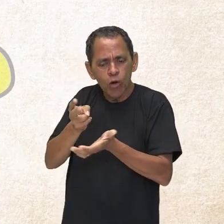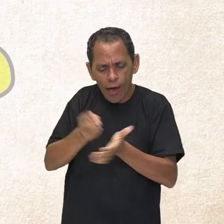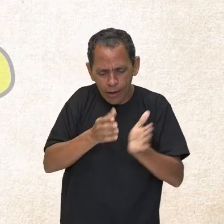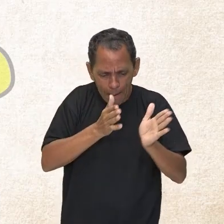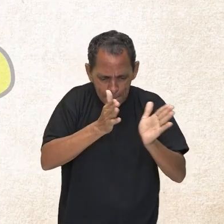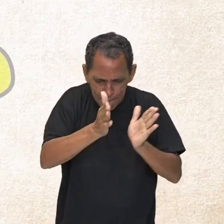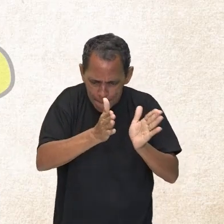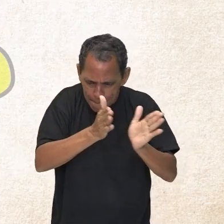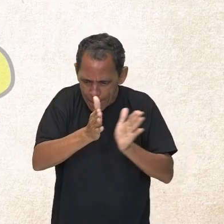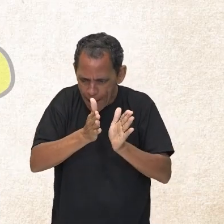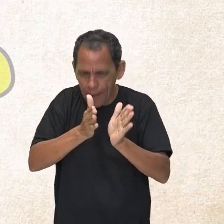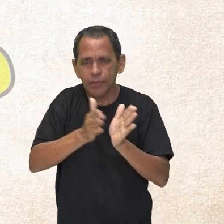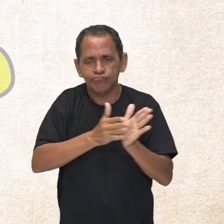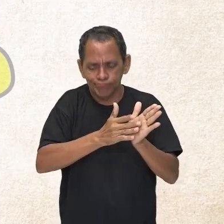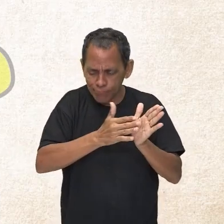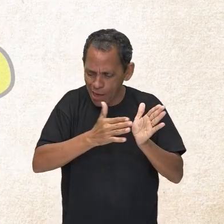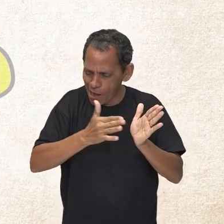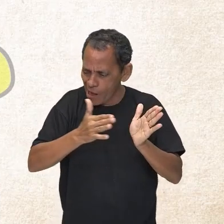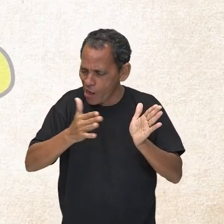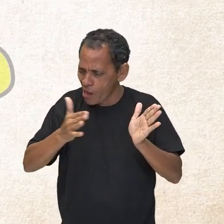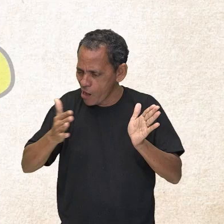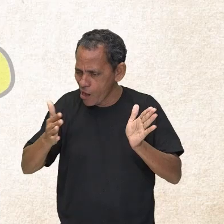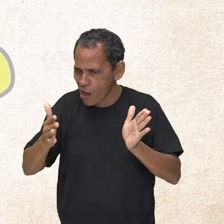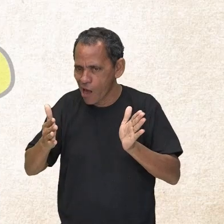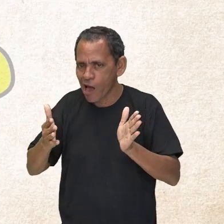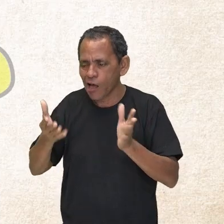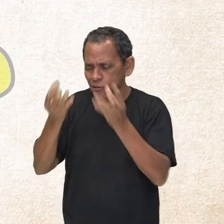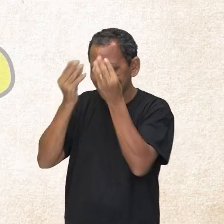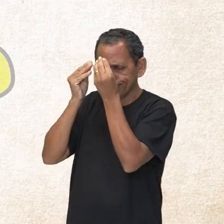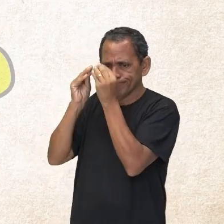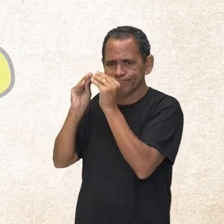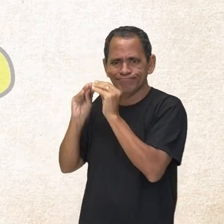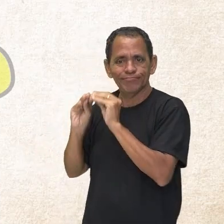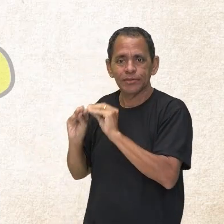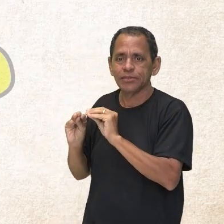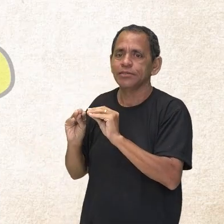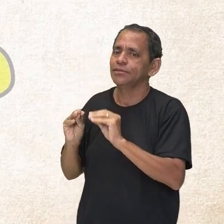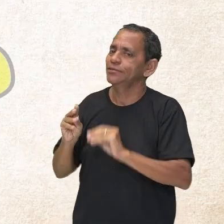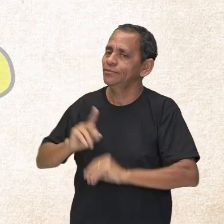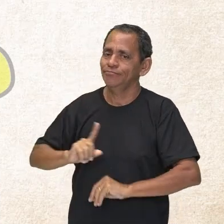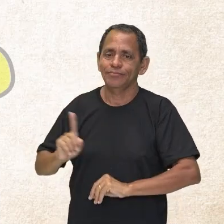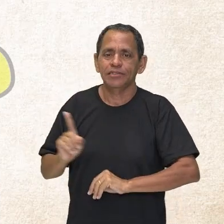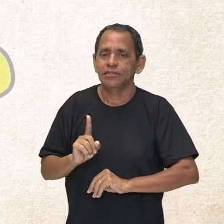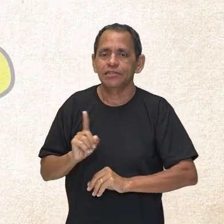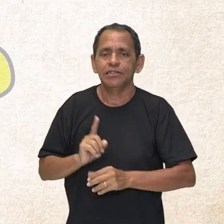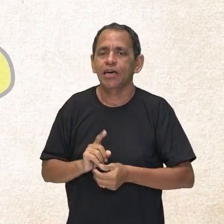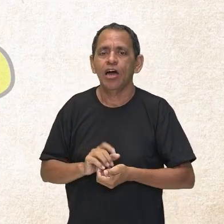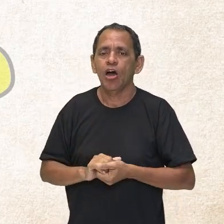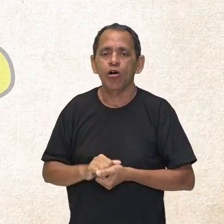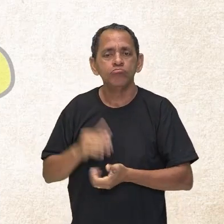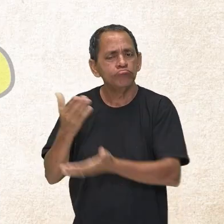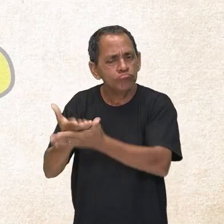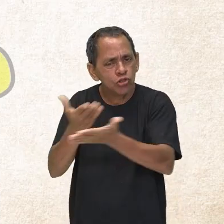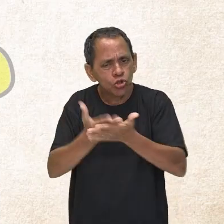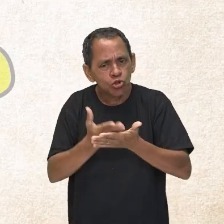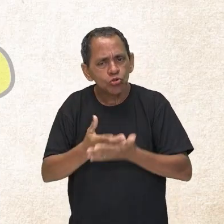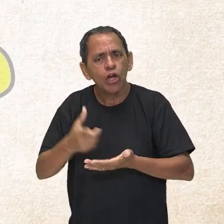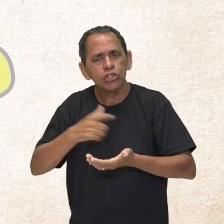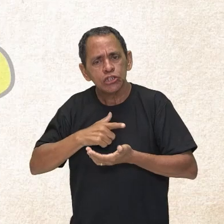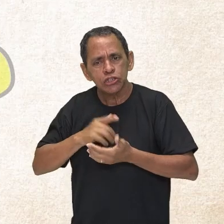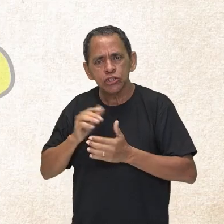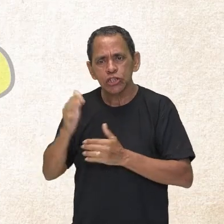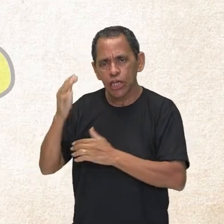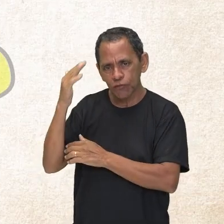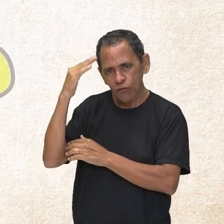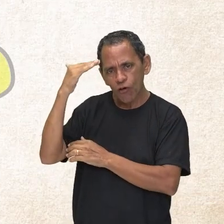trajetória, não desistiu. Através dos estudos, ela alcançou aí o seu sucesso. Era uma